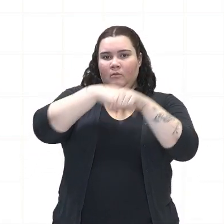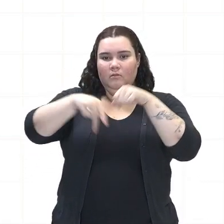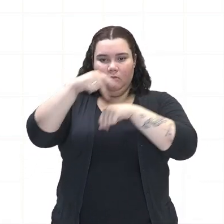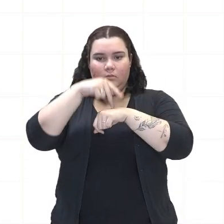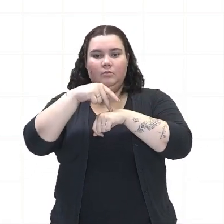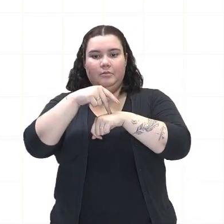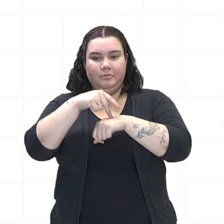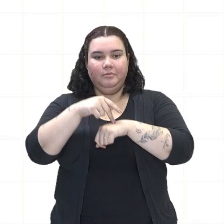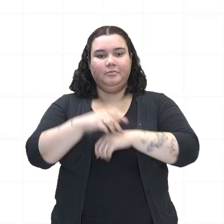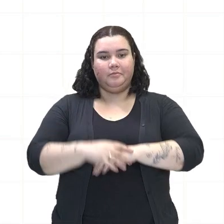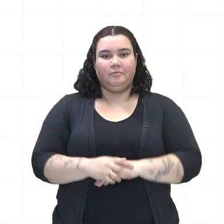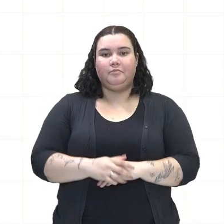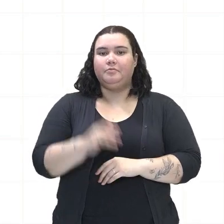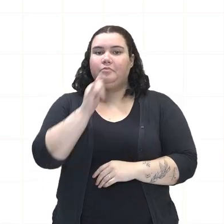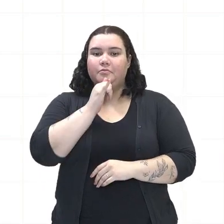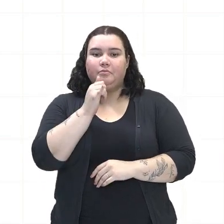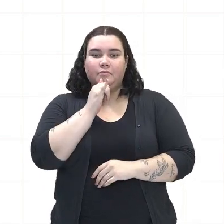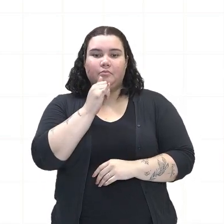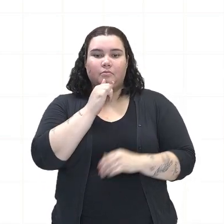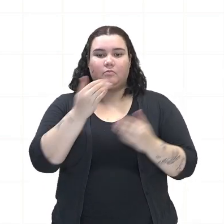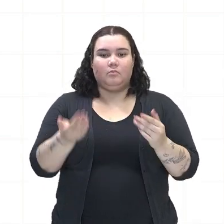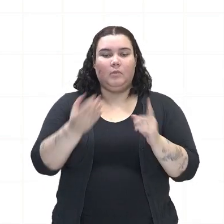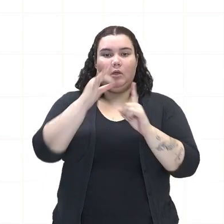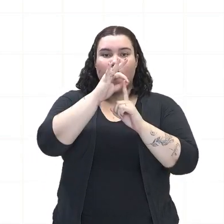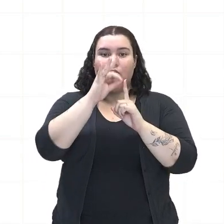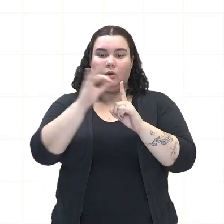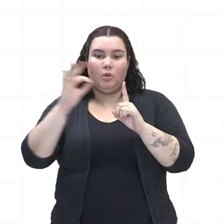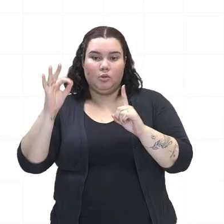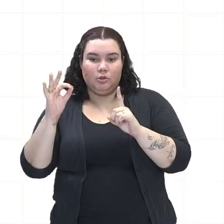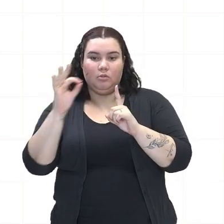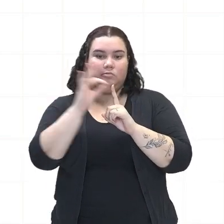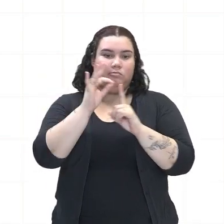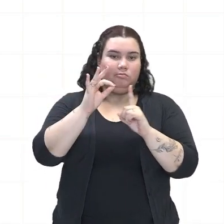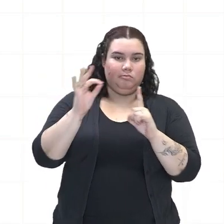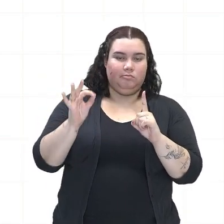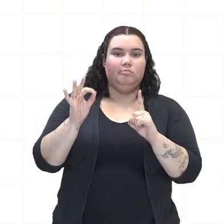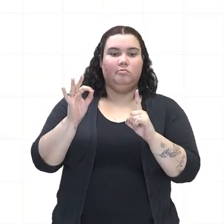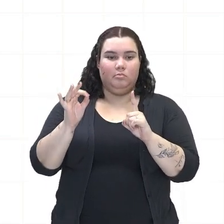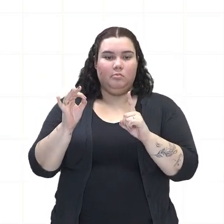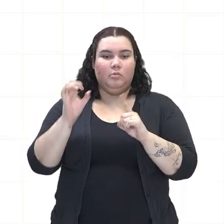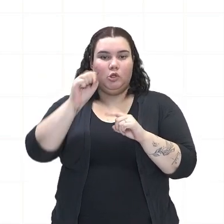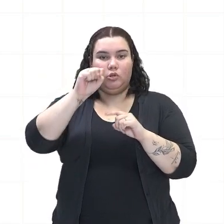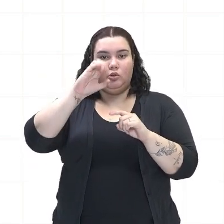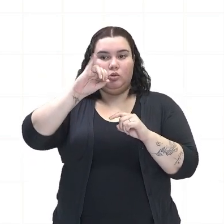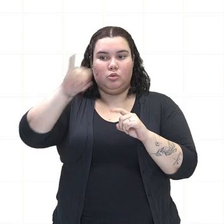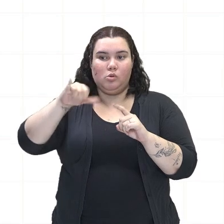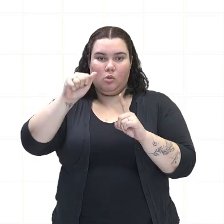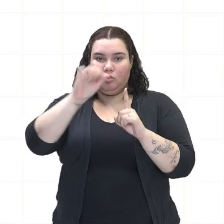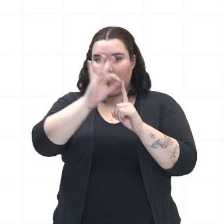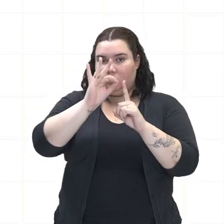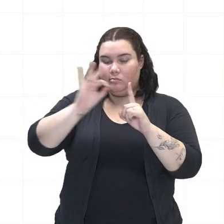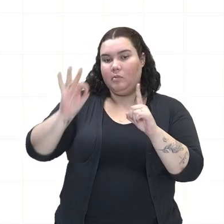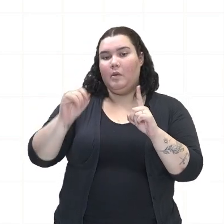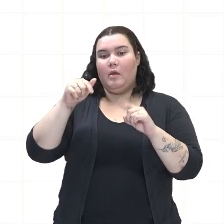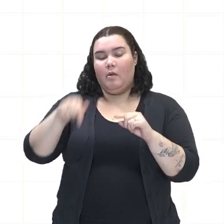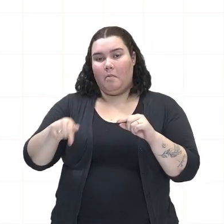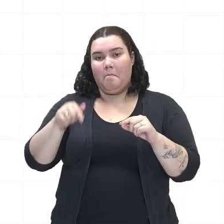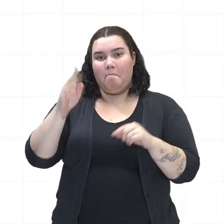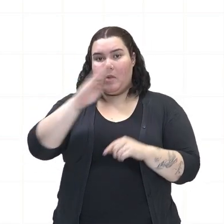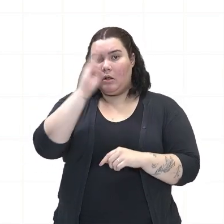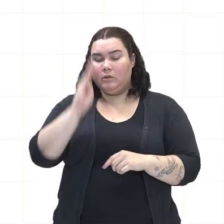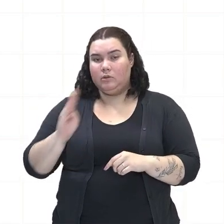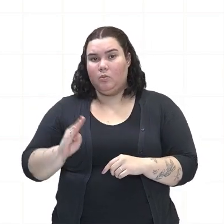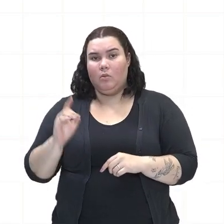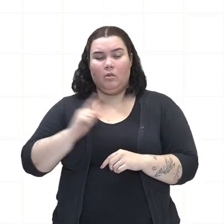países. É o caso, por exemplo, da soja aqui no Brasil. O Brasil é o maior produtor de soja, né? E o setor primário, né?